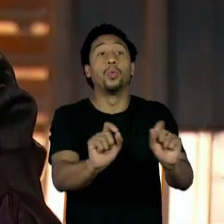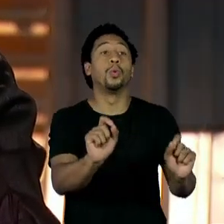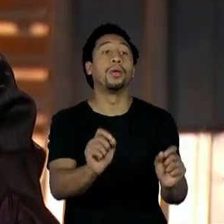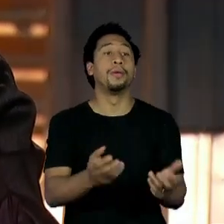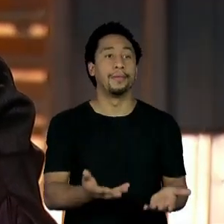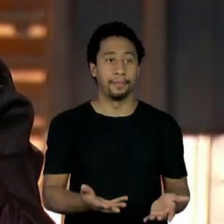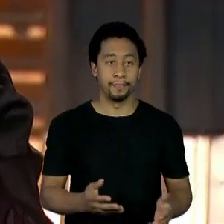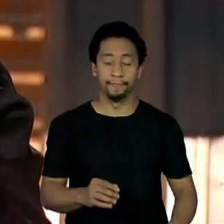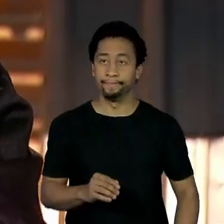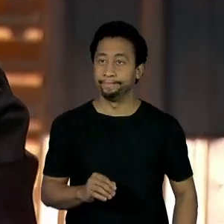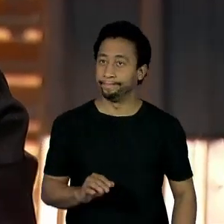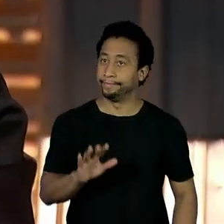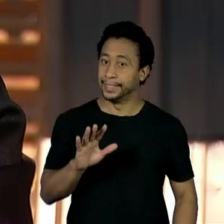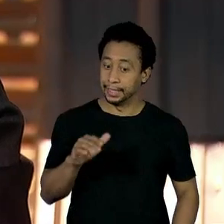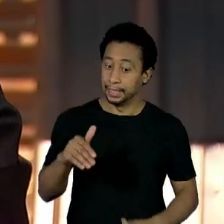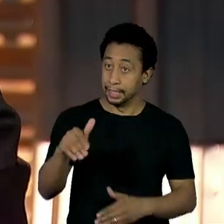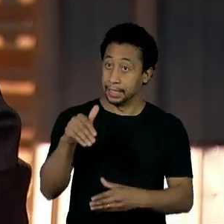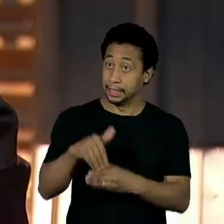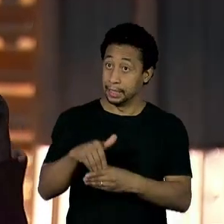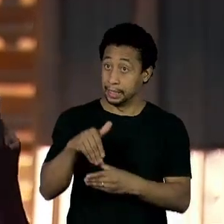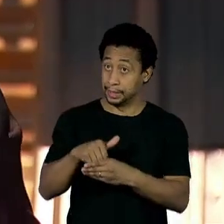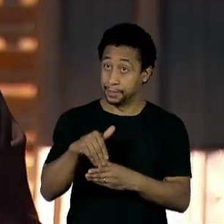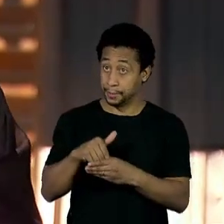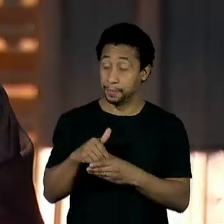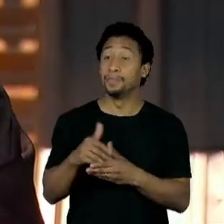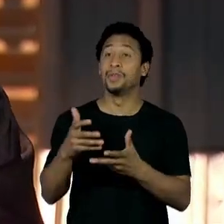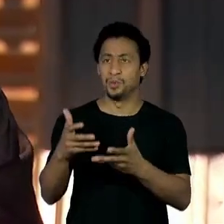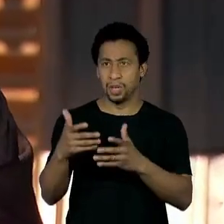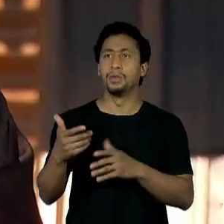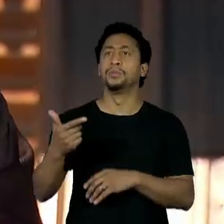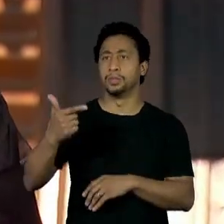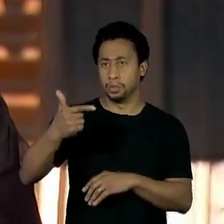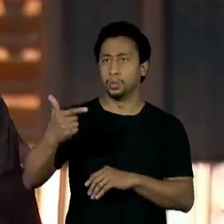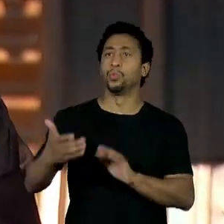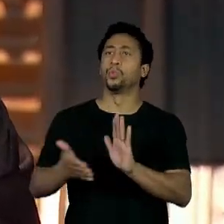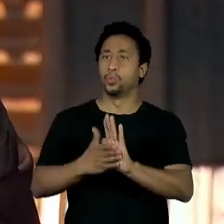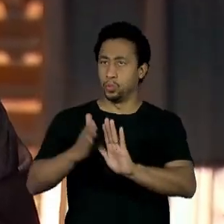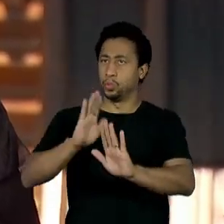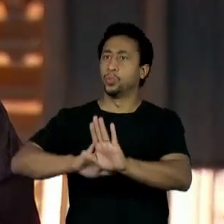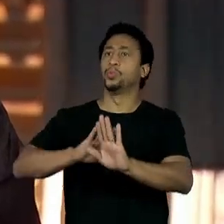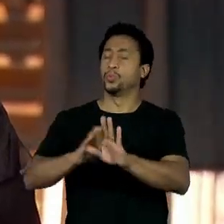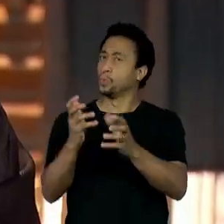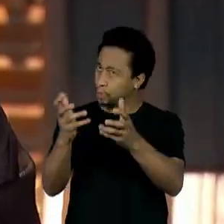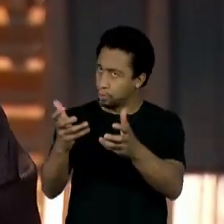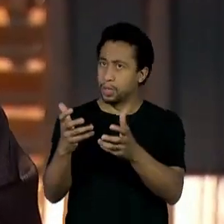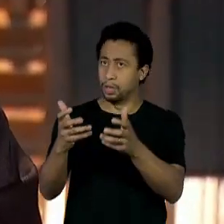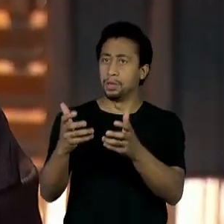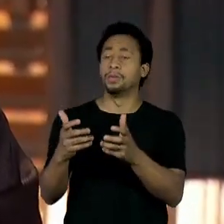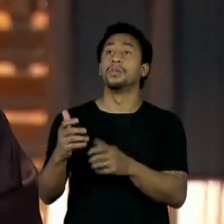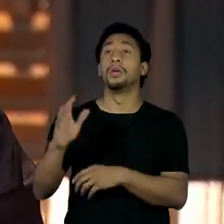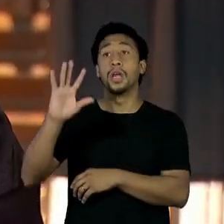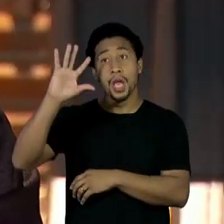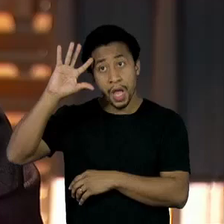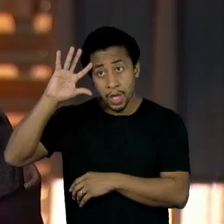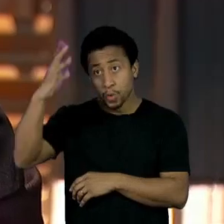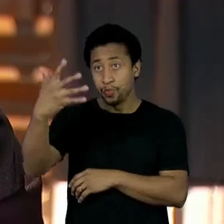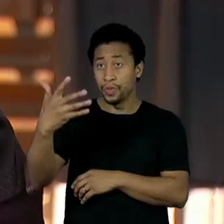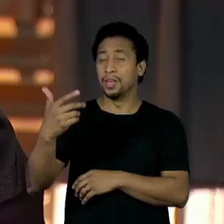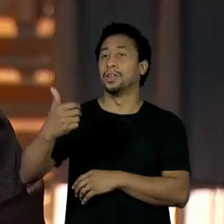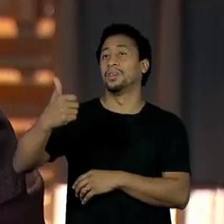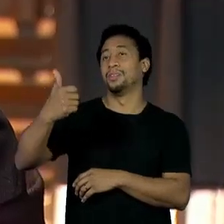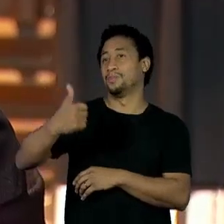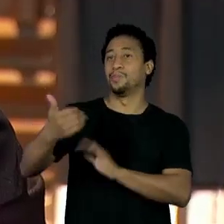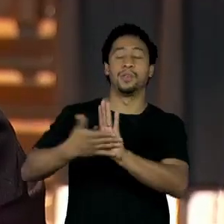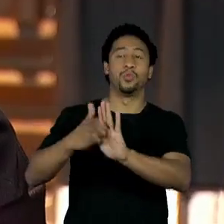e se essa eleição se Estenda por segundo turno a tem que ser decidida no primeiro um não tem que ser resolvido no primeiro